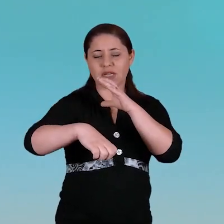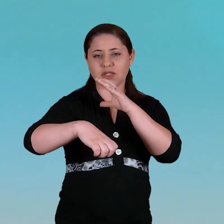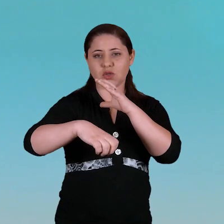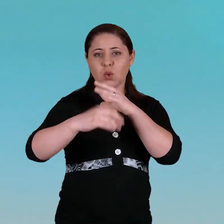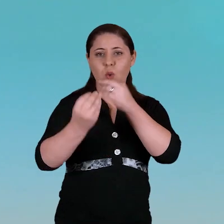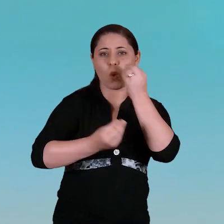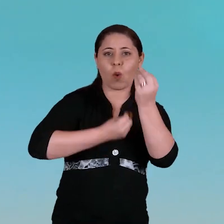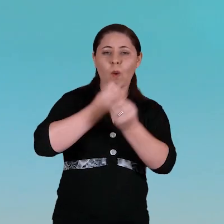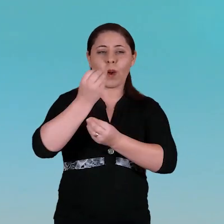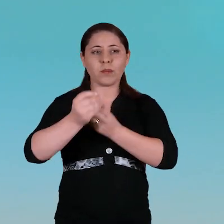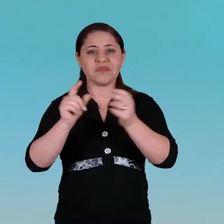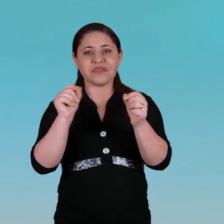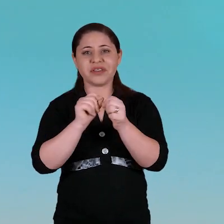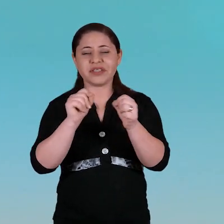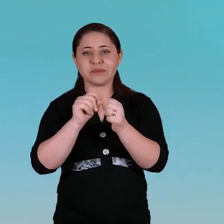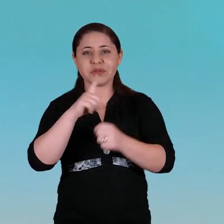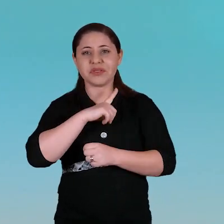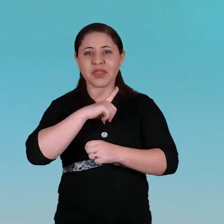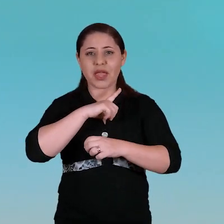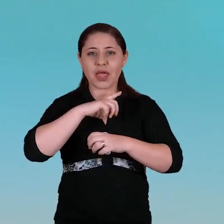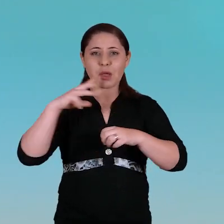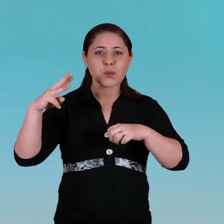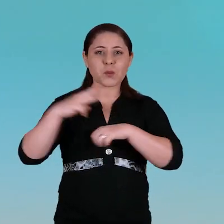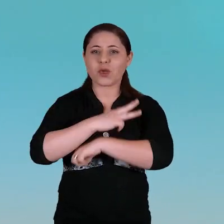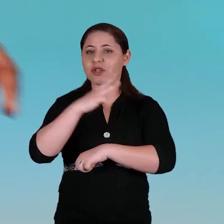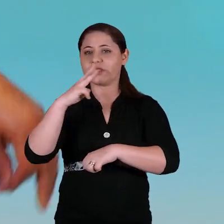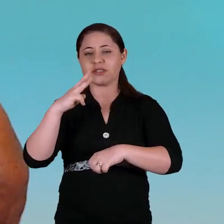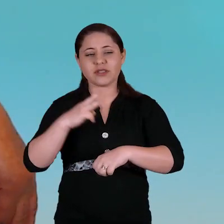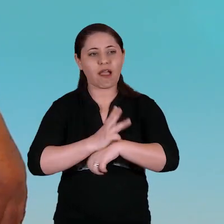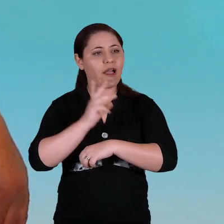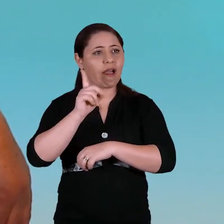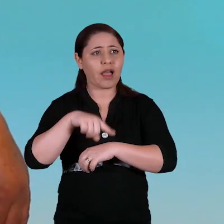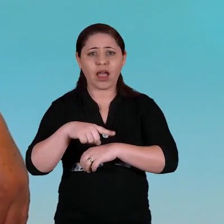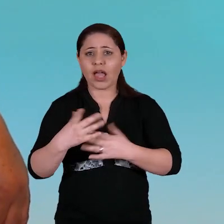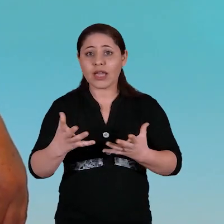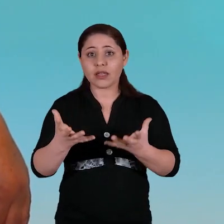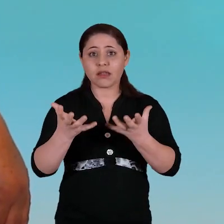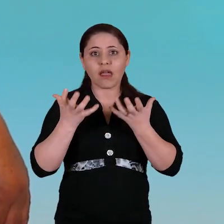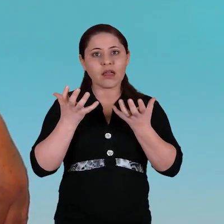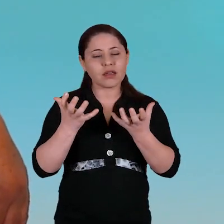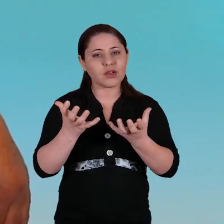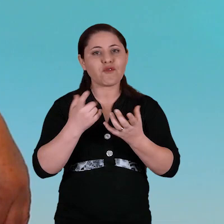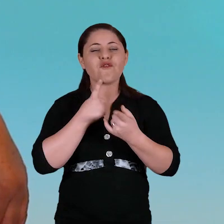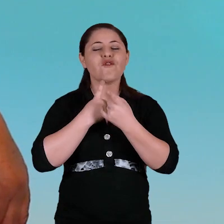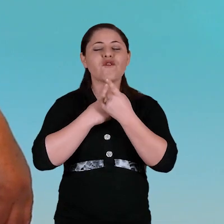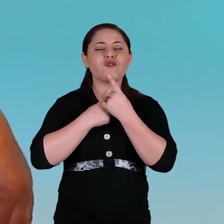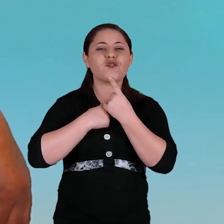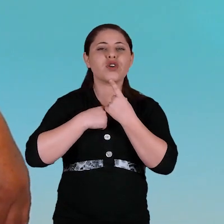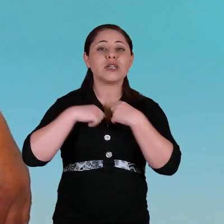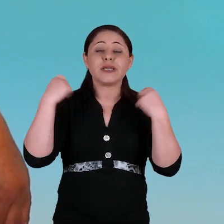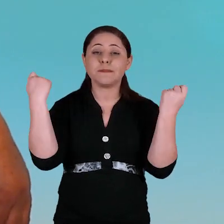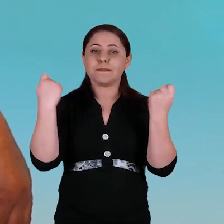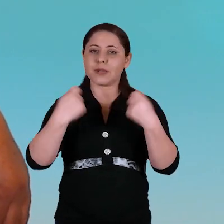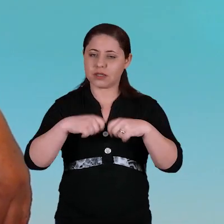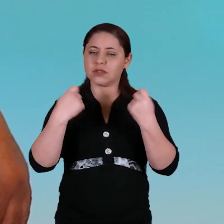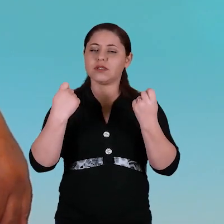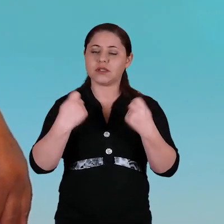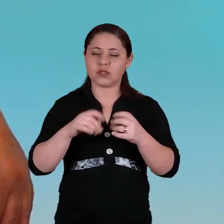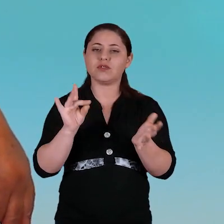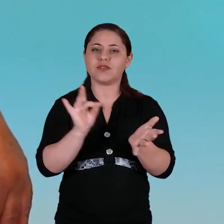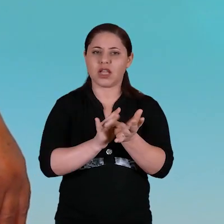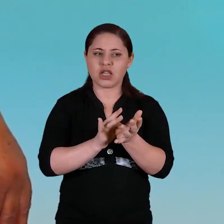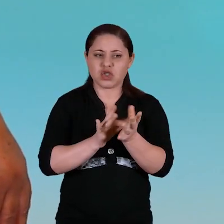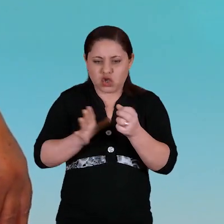que faz para entrar, para ter o WhatsApp, sabe? Então, eles querem, eles precisam disso. Eles não